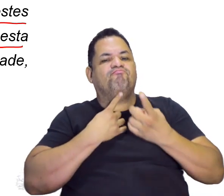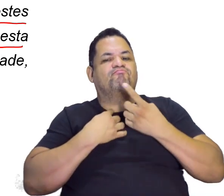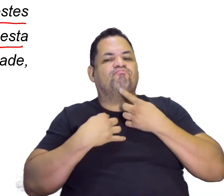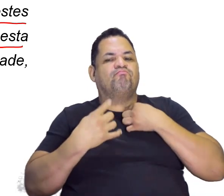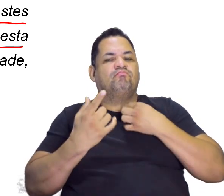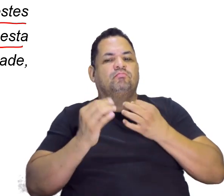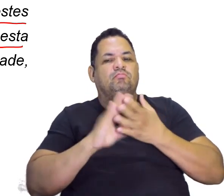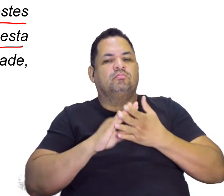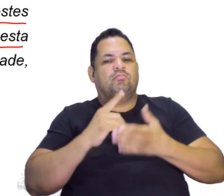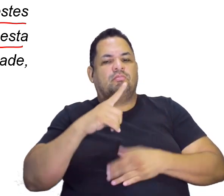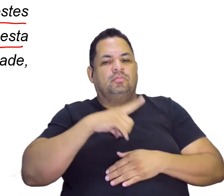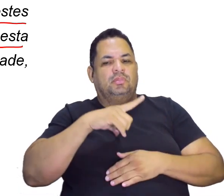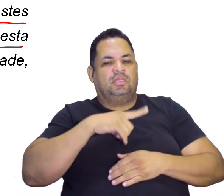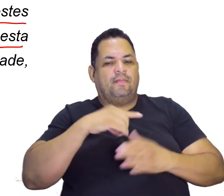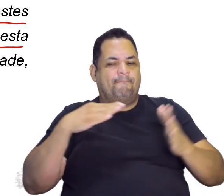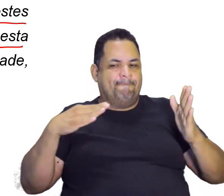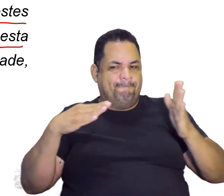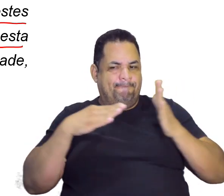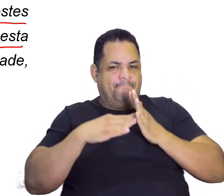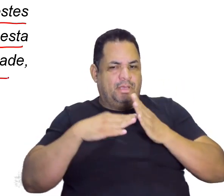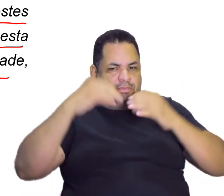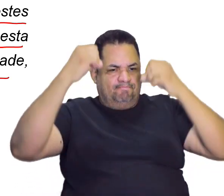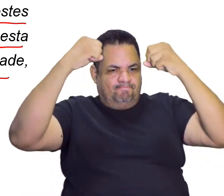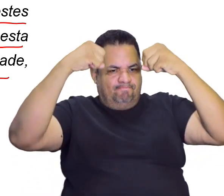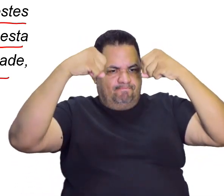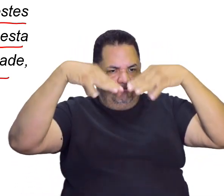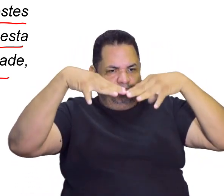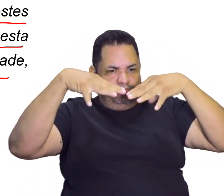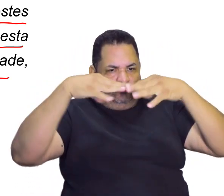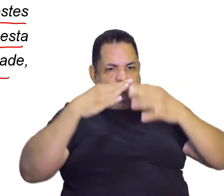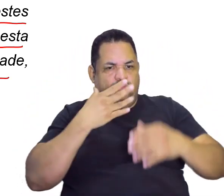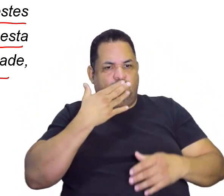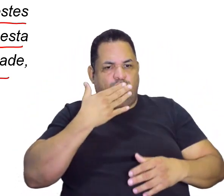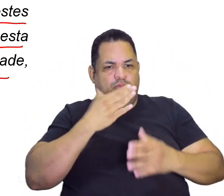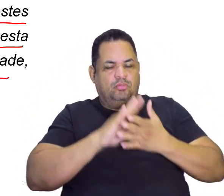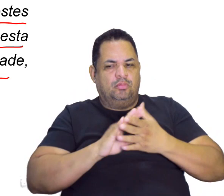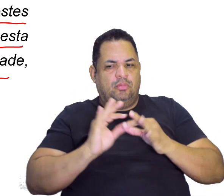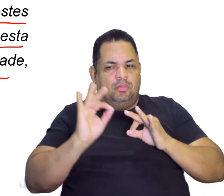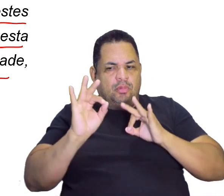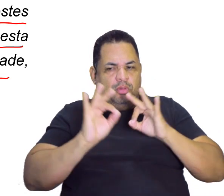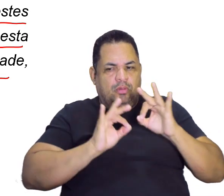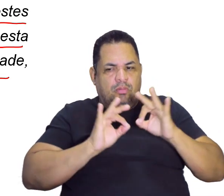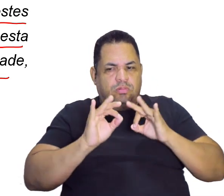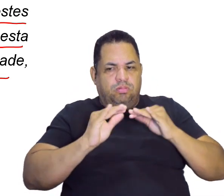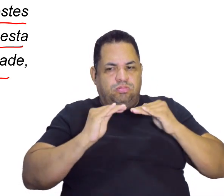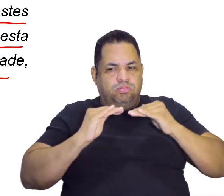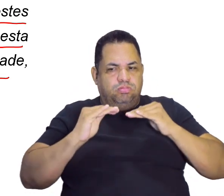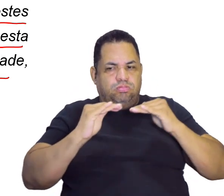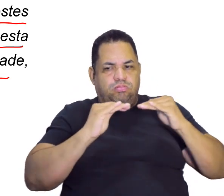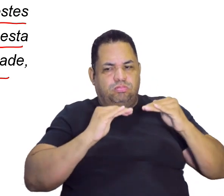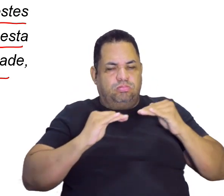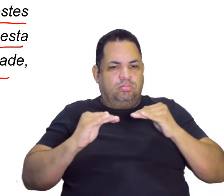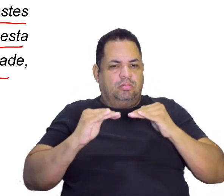seu desejo de um máximo de luminosidade, coloração e harmonia.